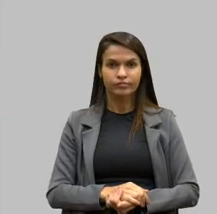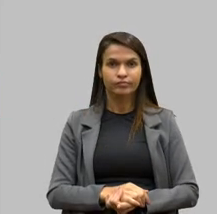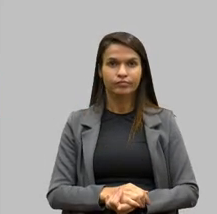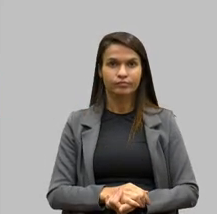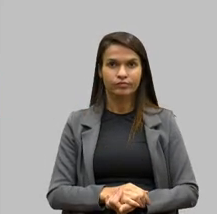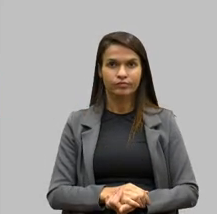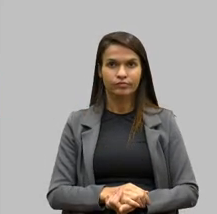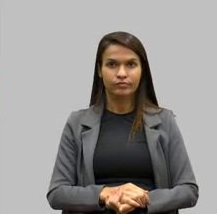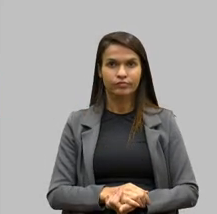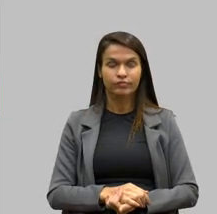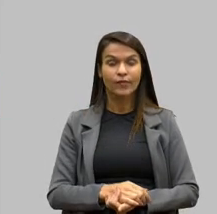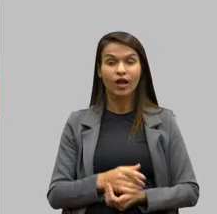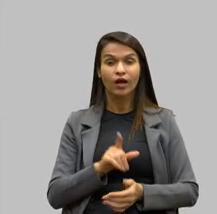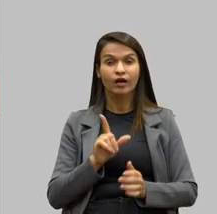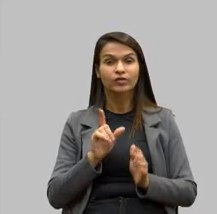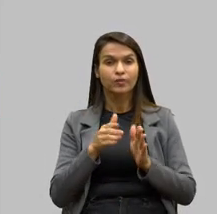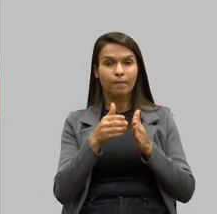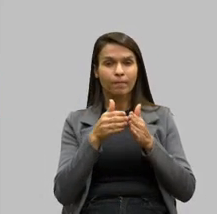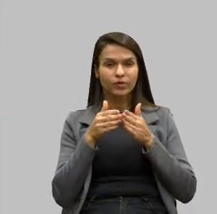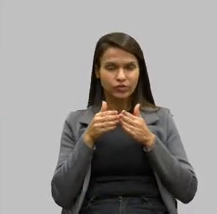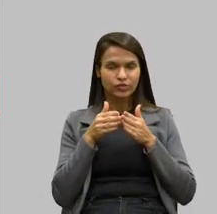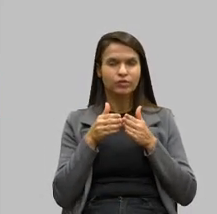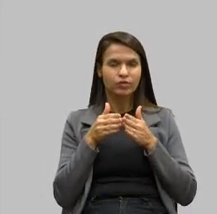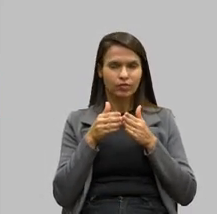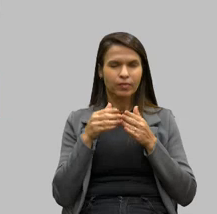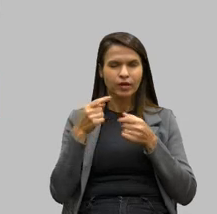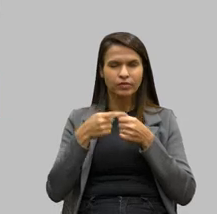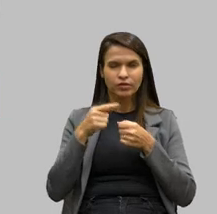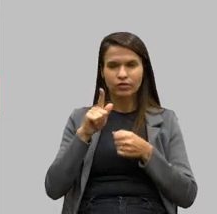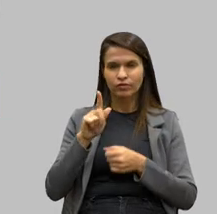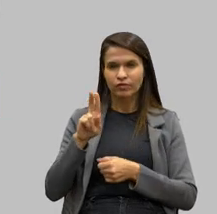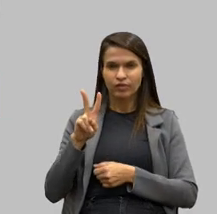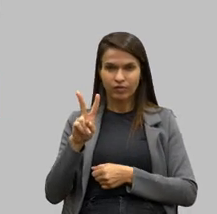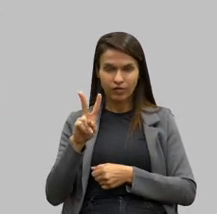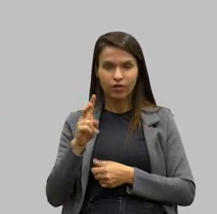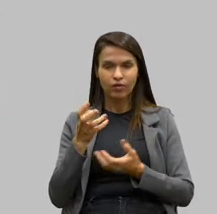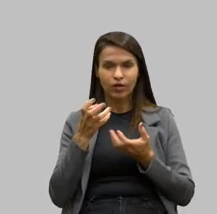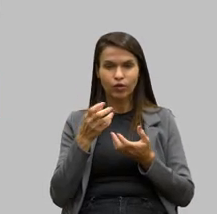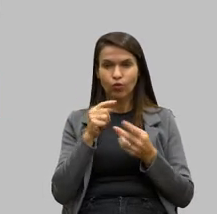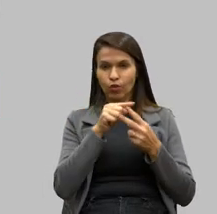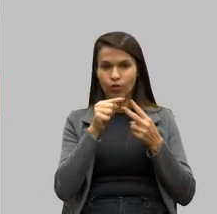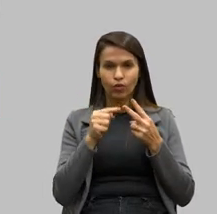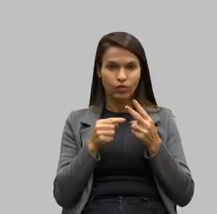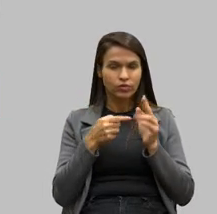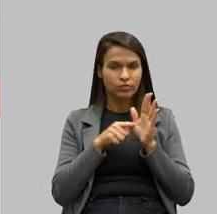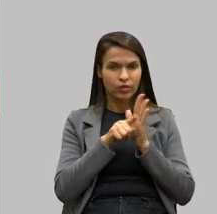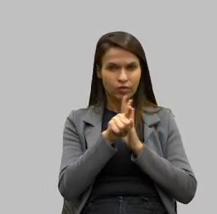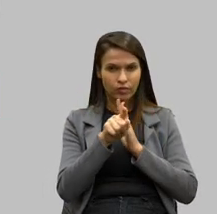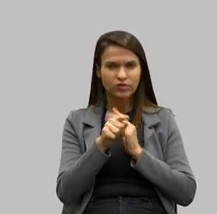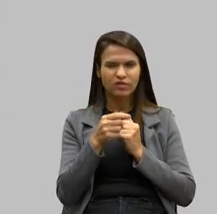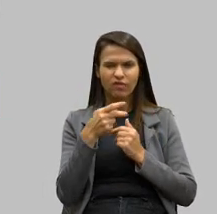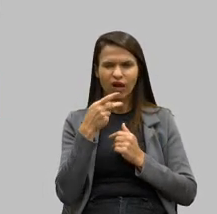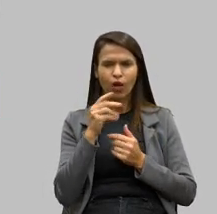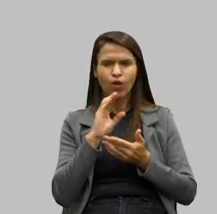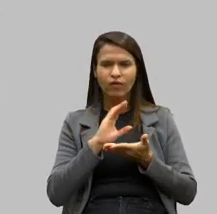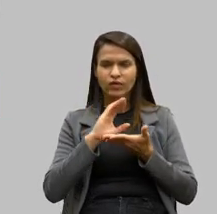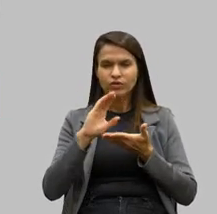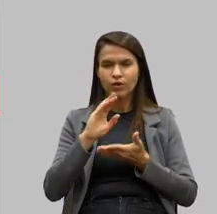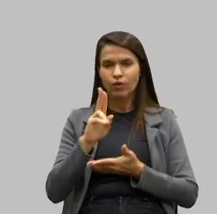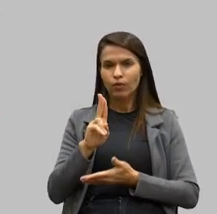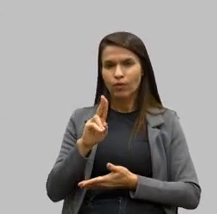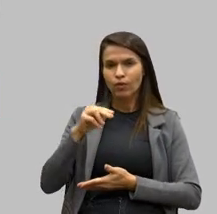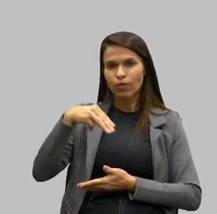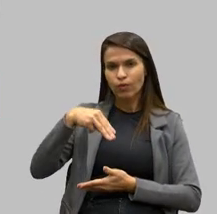Antes de fazer um pedido sobre o governador Voladares, eu quero te fazer dois questionamentos. Lá na apresentação, você falou sobre o investimento de um bi, lá no